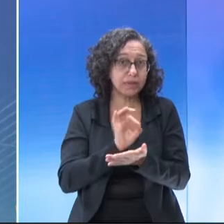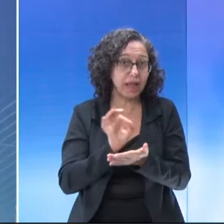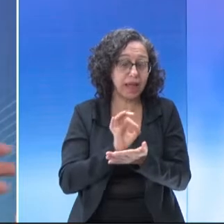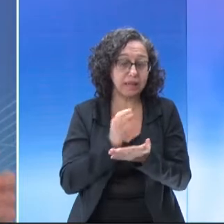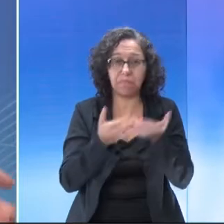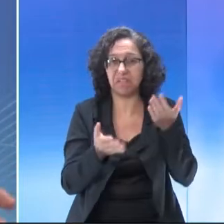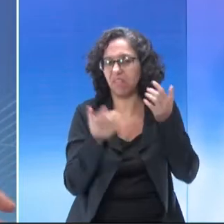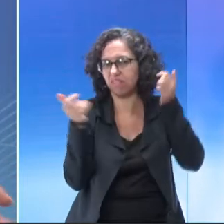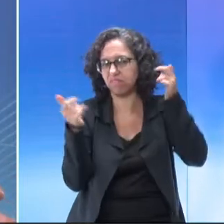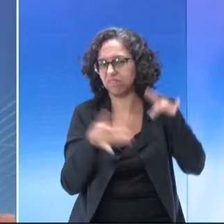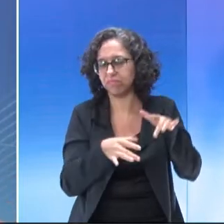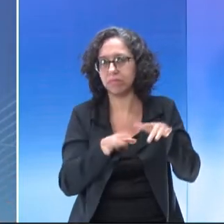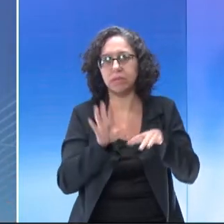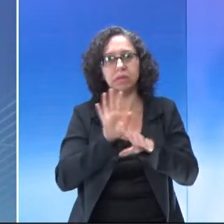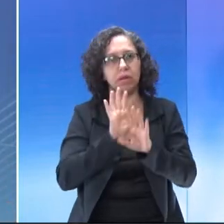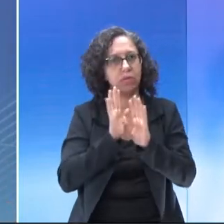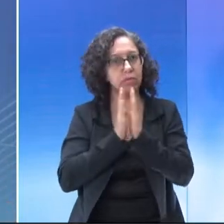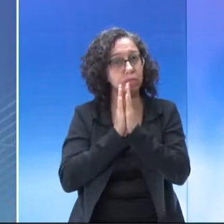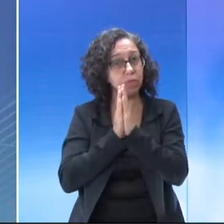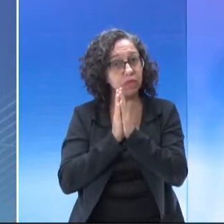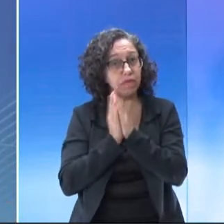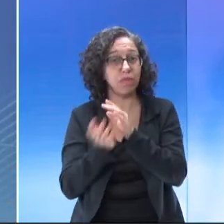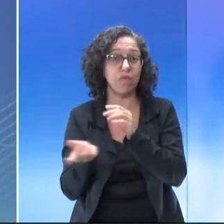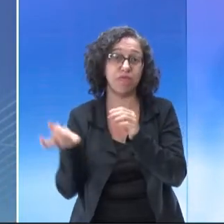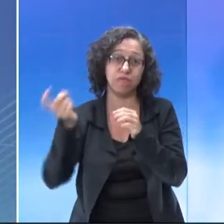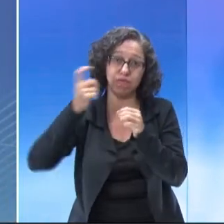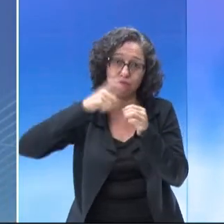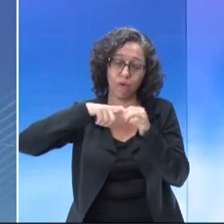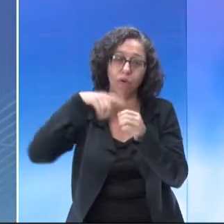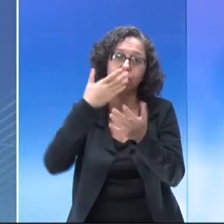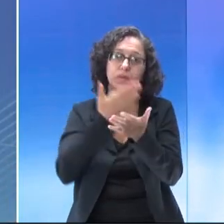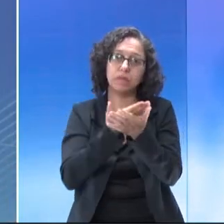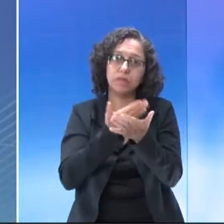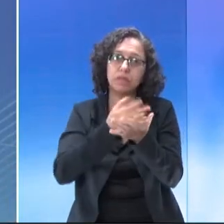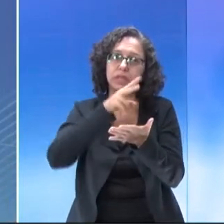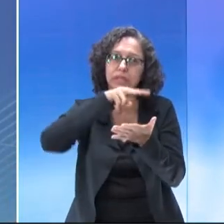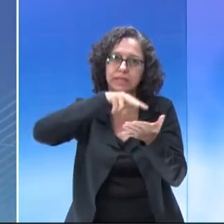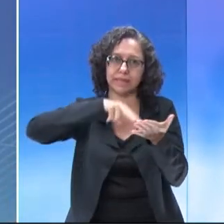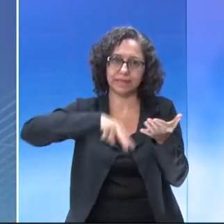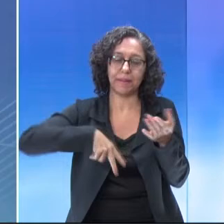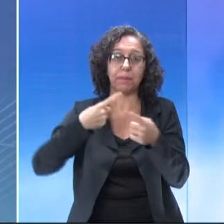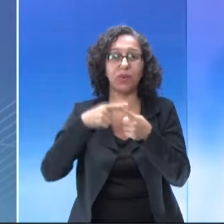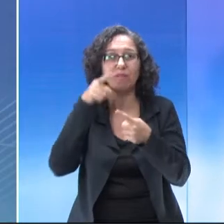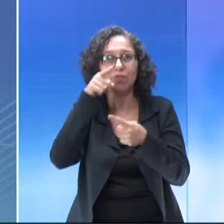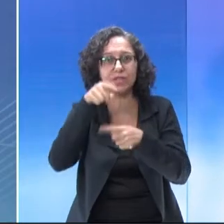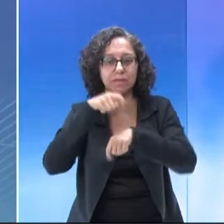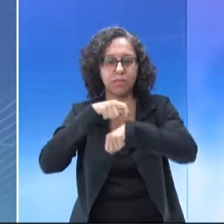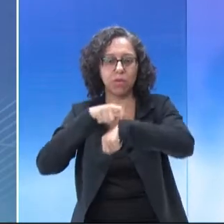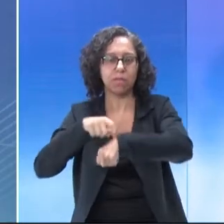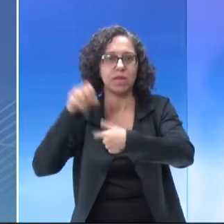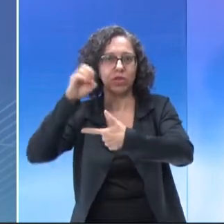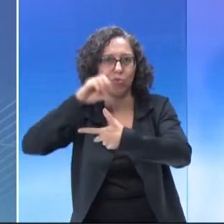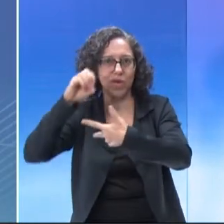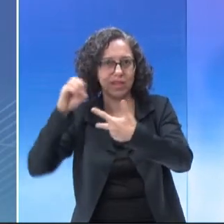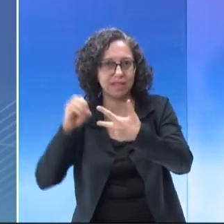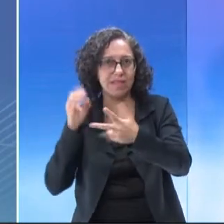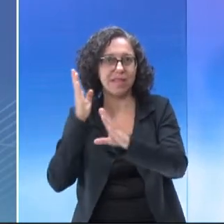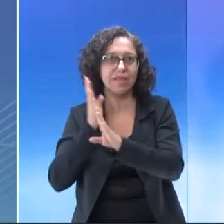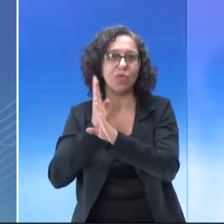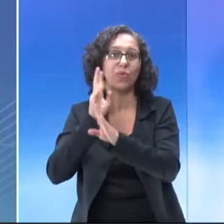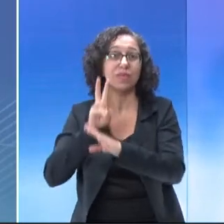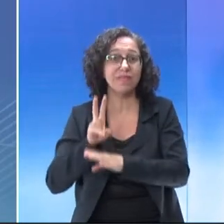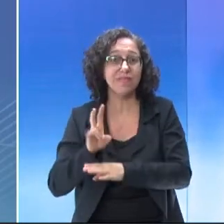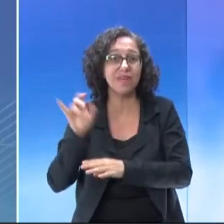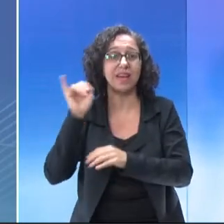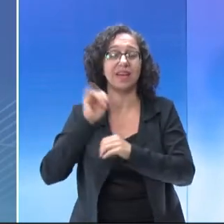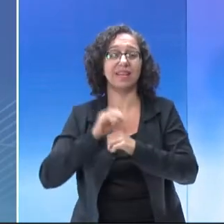que você voltasse, porque quando você for escrever sua redação do Enem, quando você for ler os textos, você vai encontrar aspas. Você